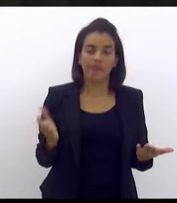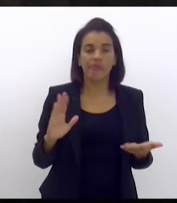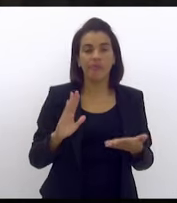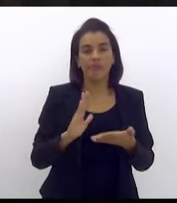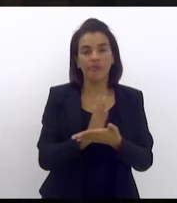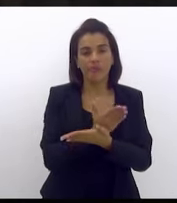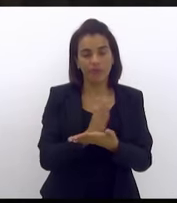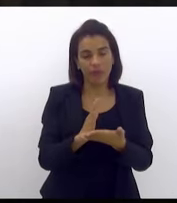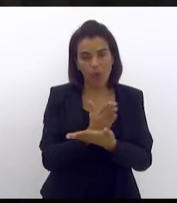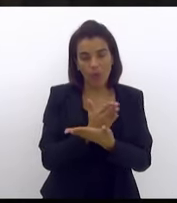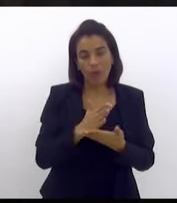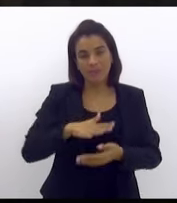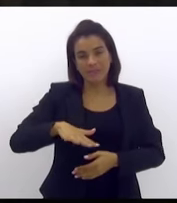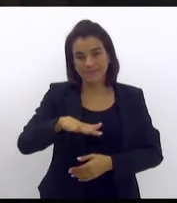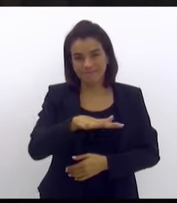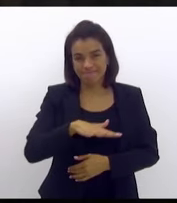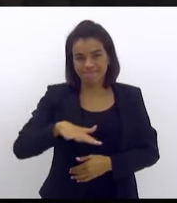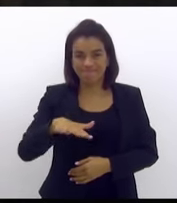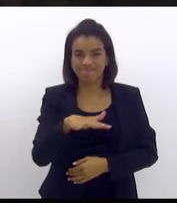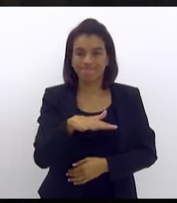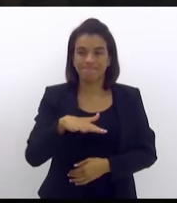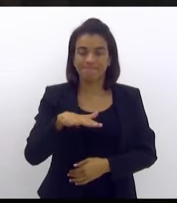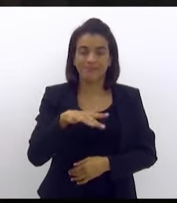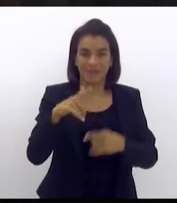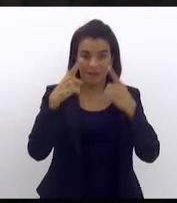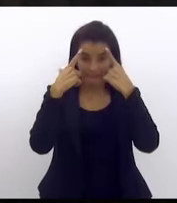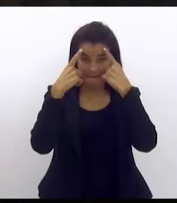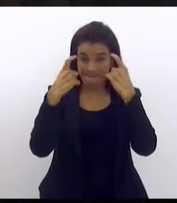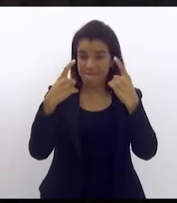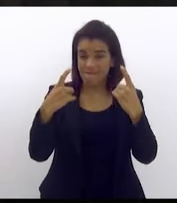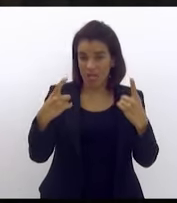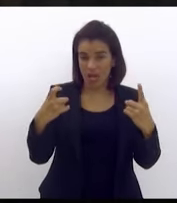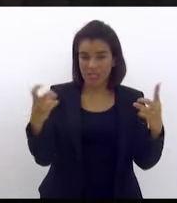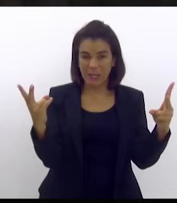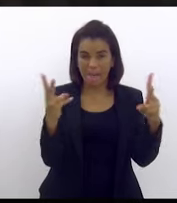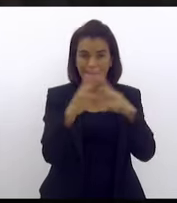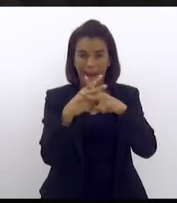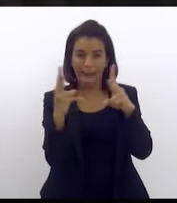alguns episódios de violência que ocorreram,